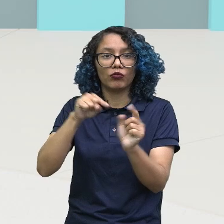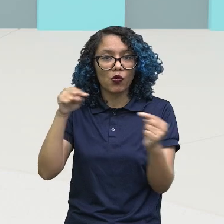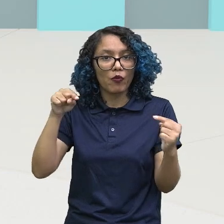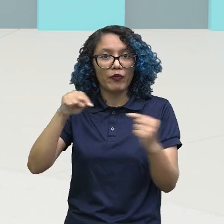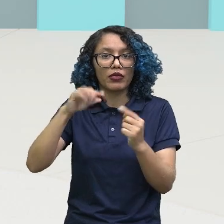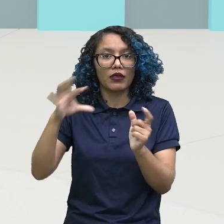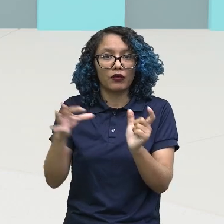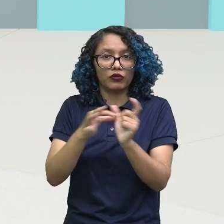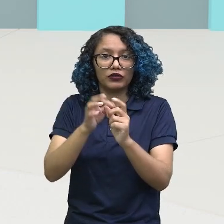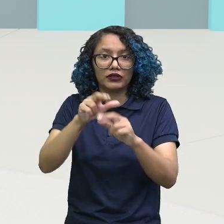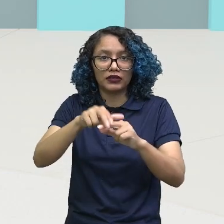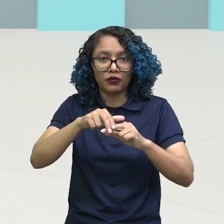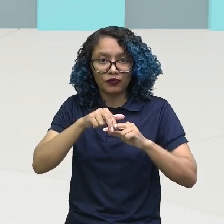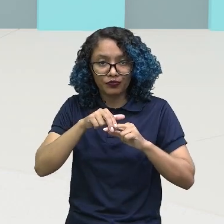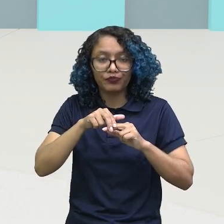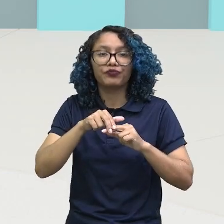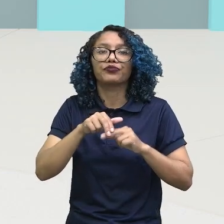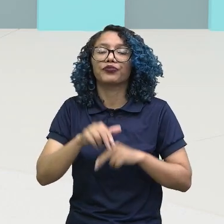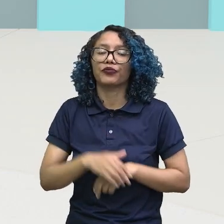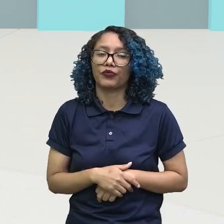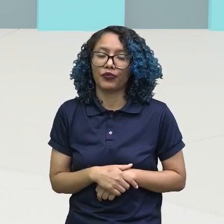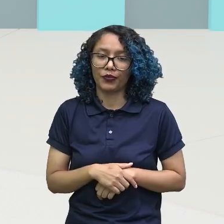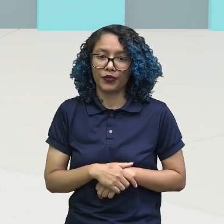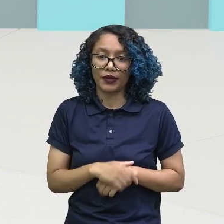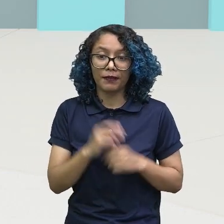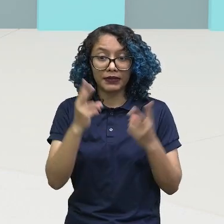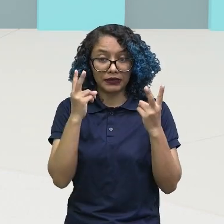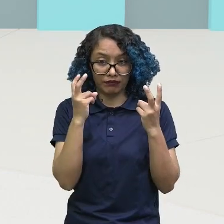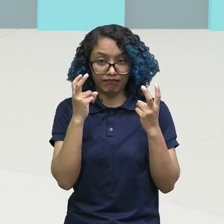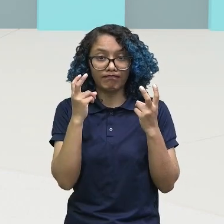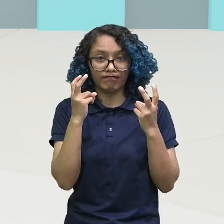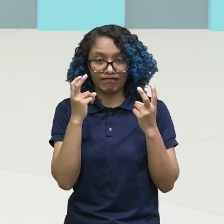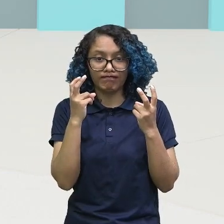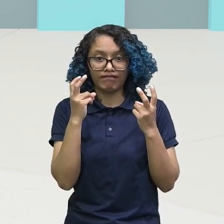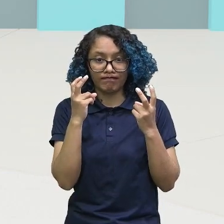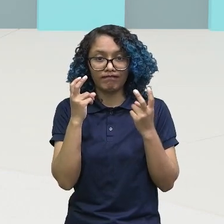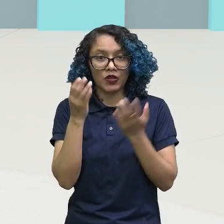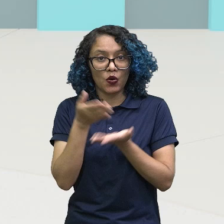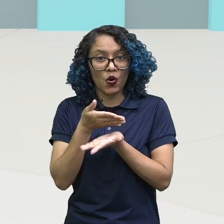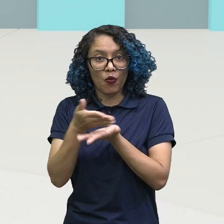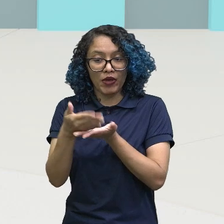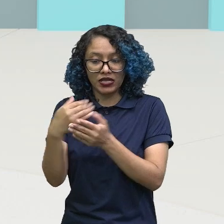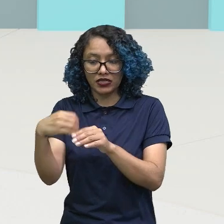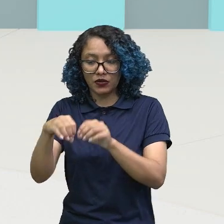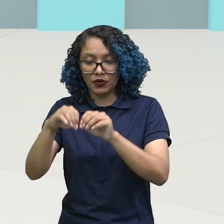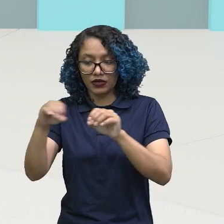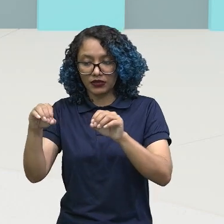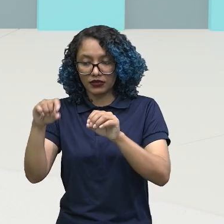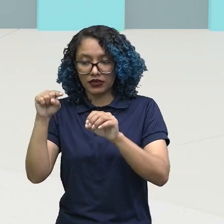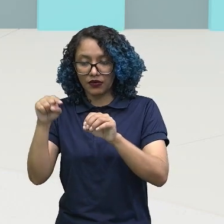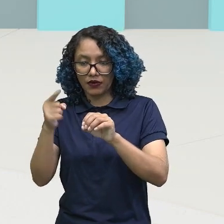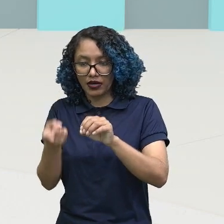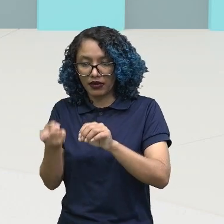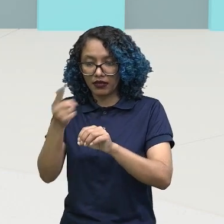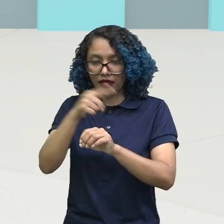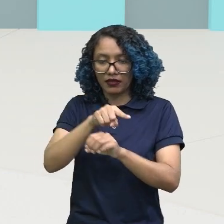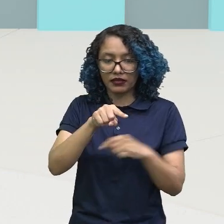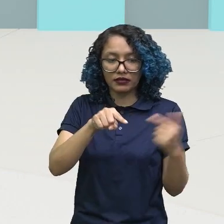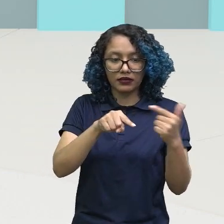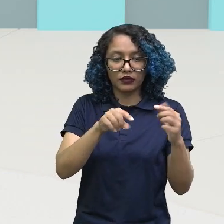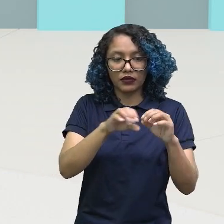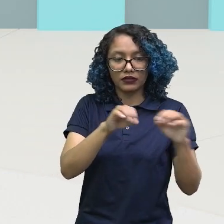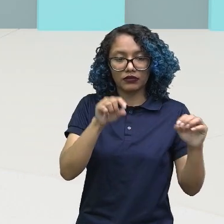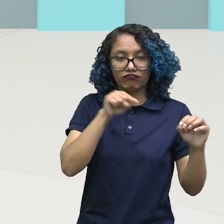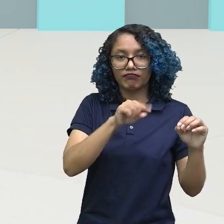causal. Perceberam? Então, notem que ela inicia a oração e na oração seguinte nós temos a